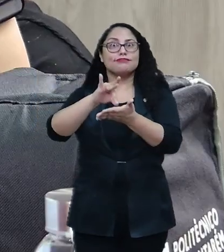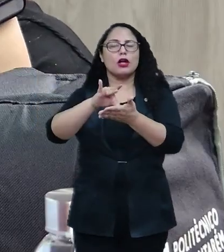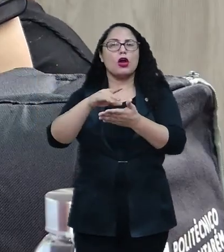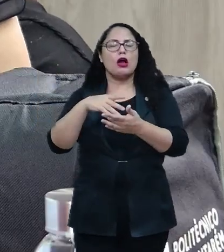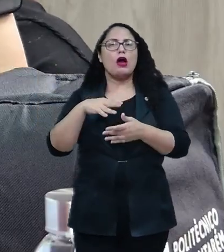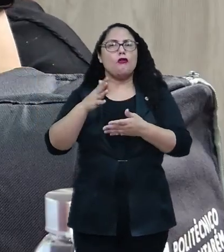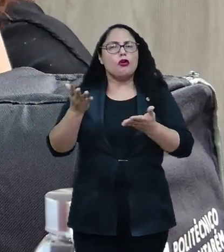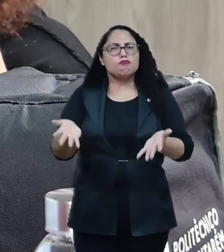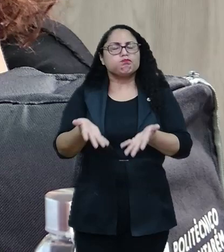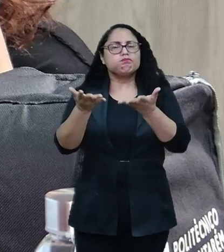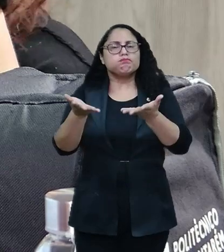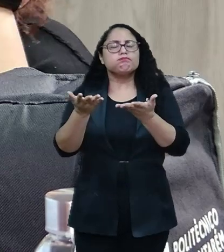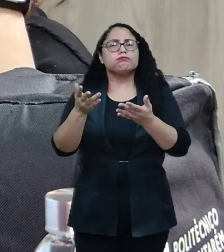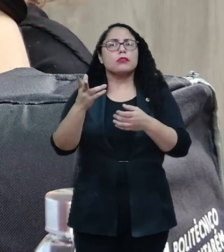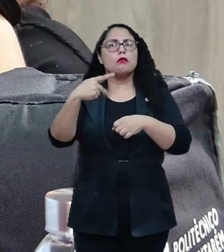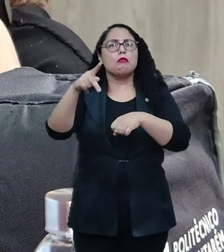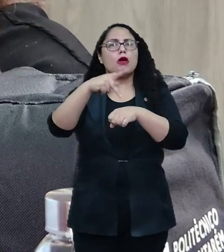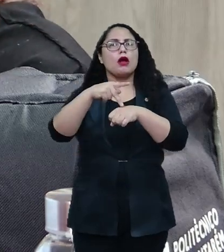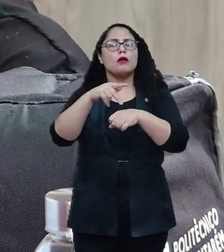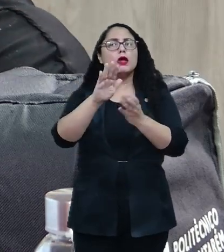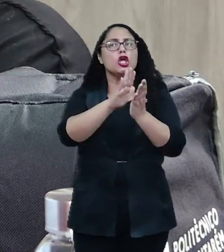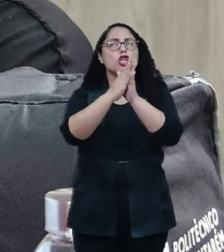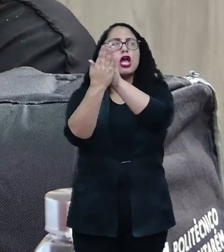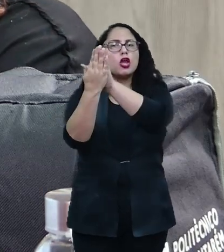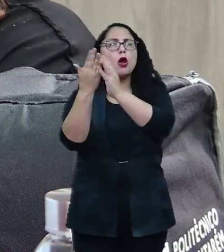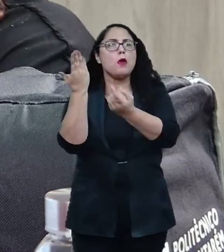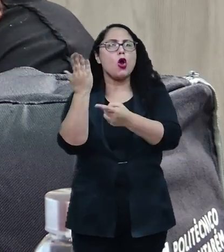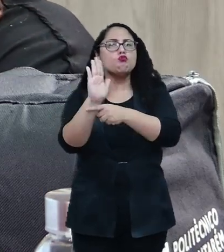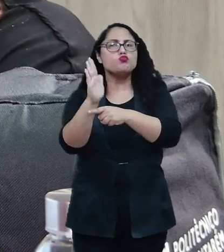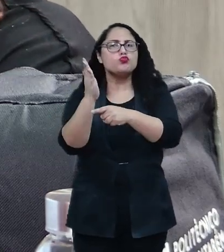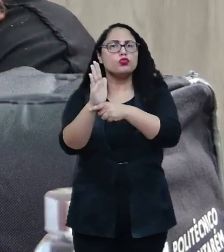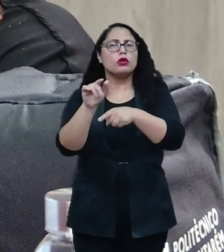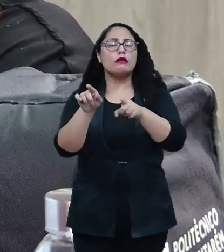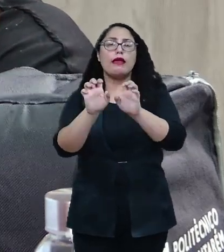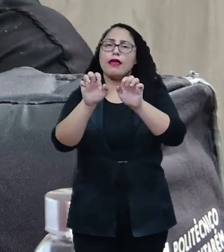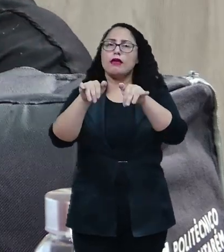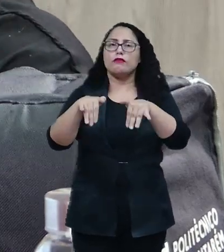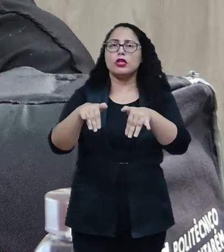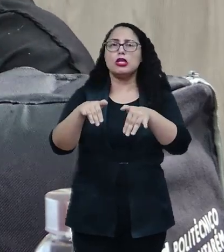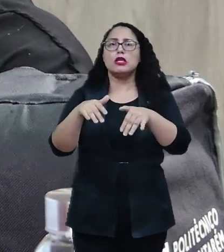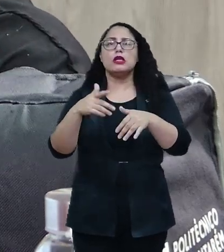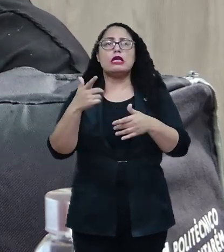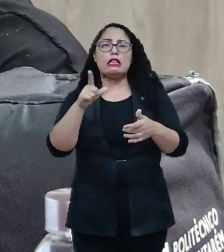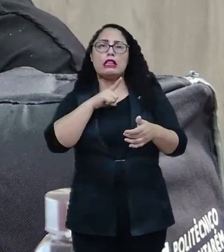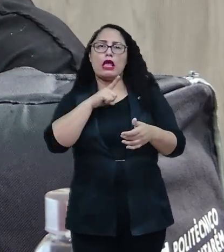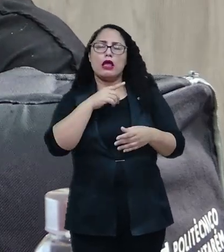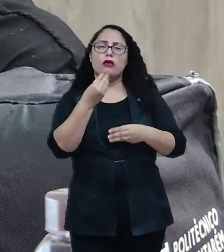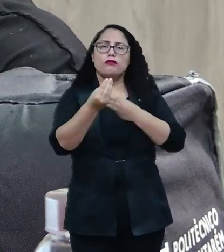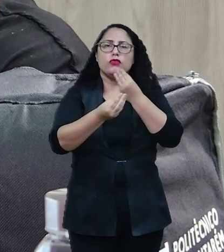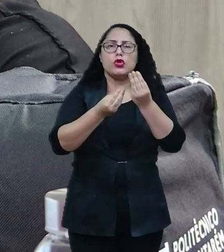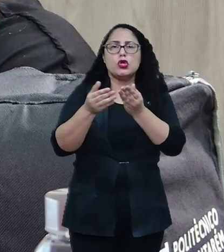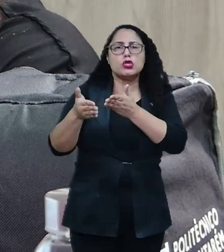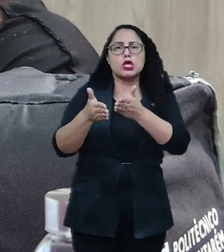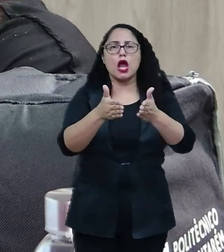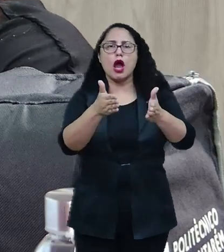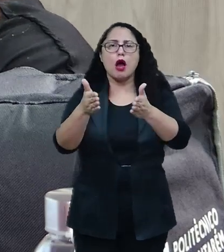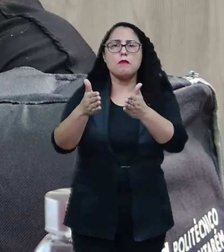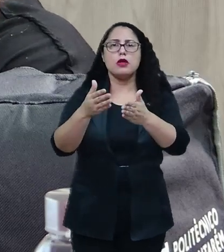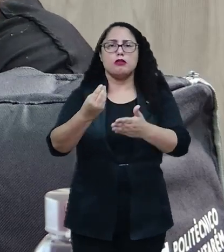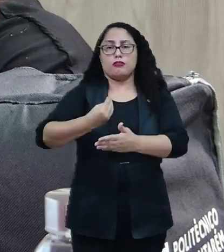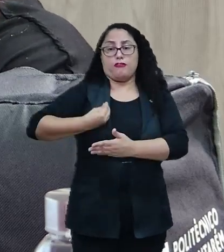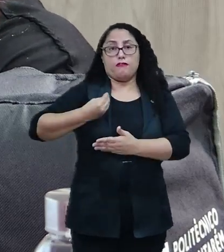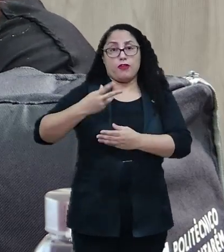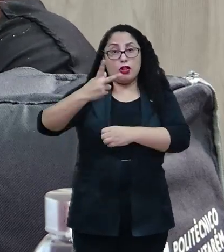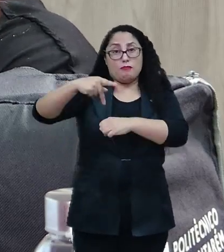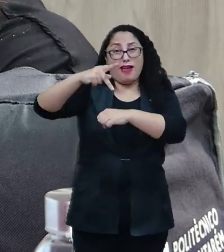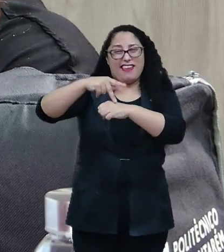sido impulsionado de alguma forma por esse intercâmbio, sabe? Que, enfim, tomou esse caminho, né, de morar